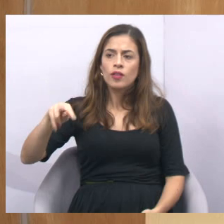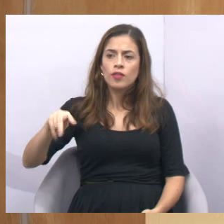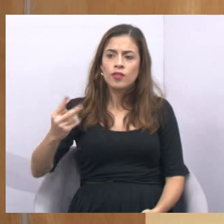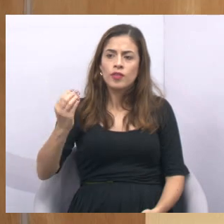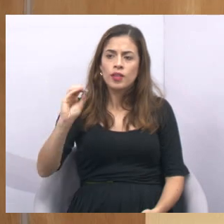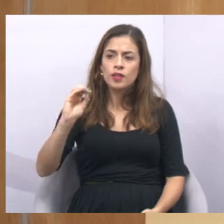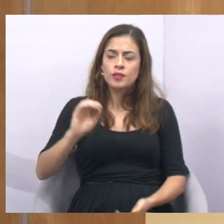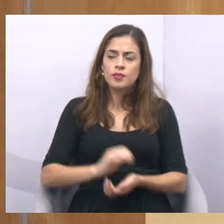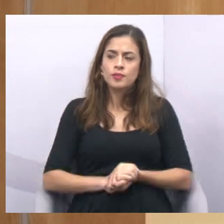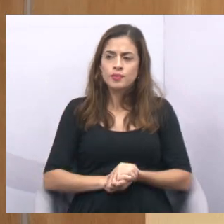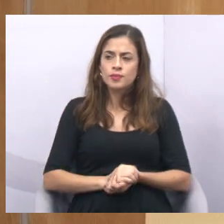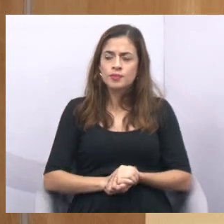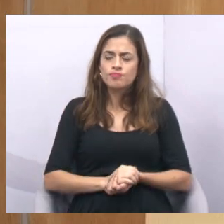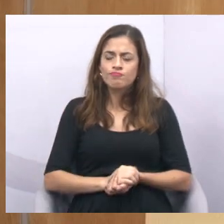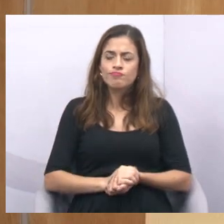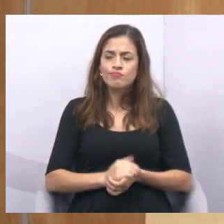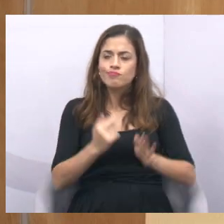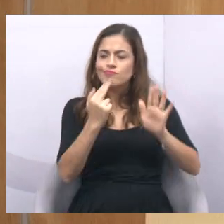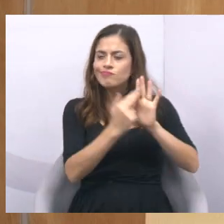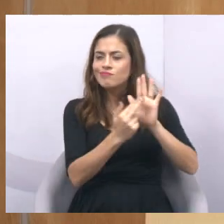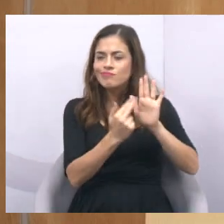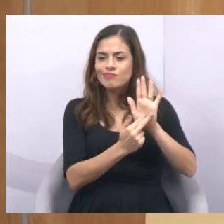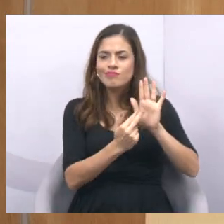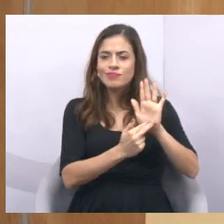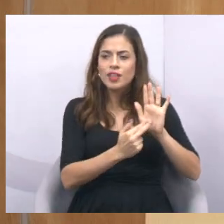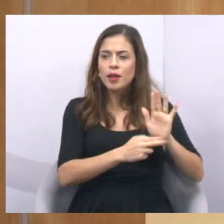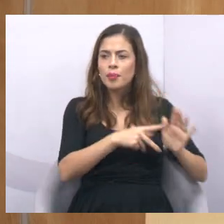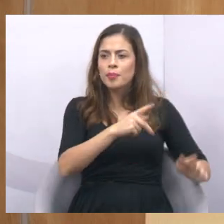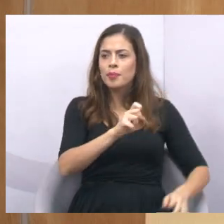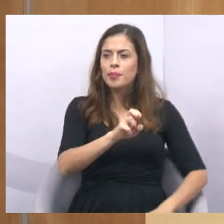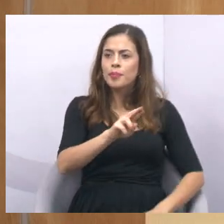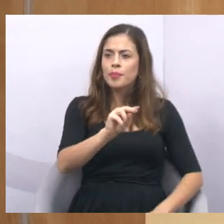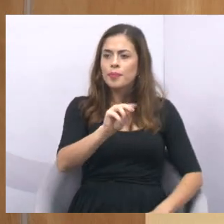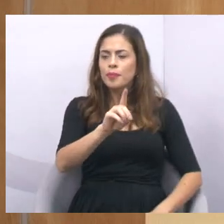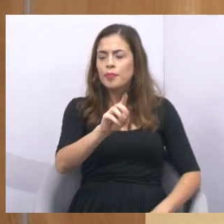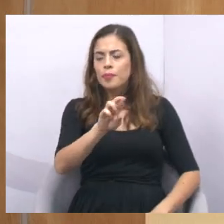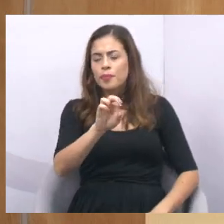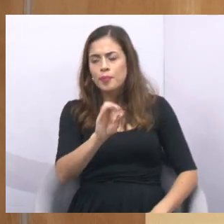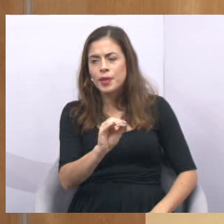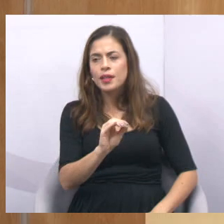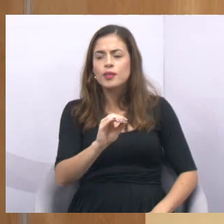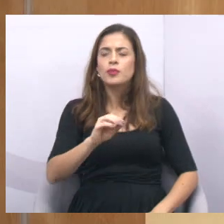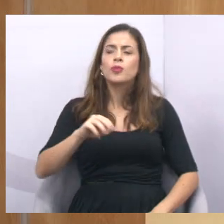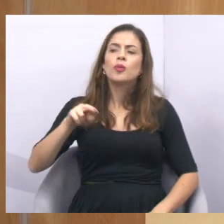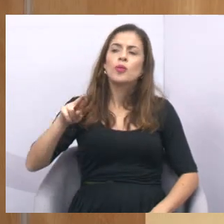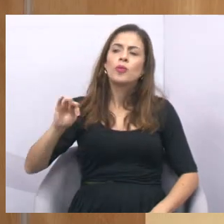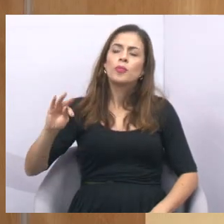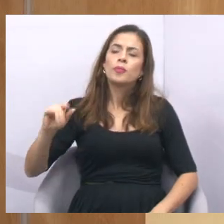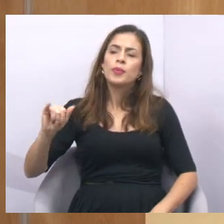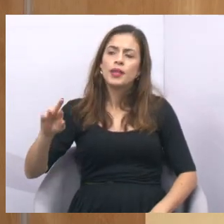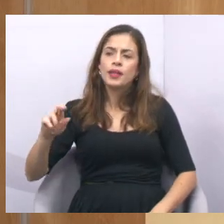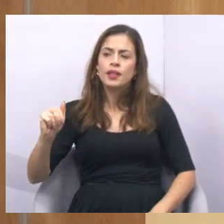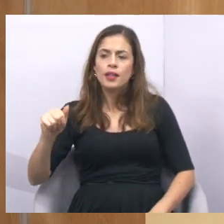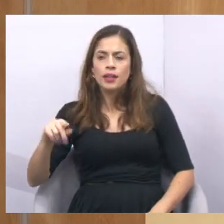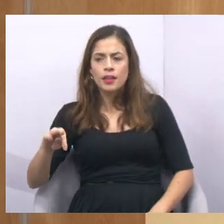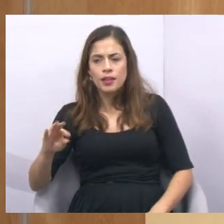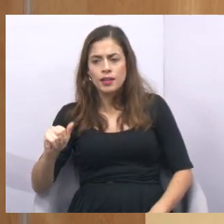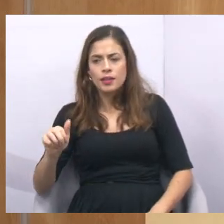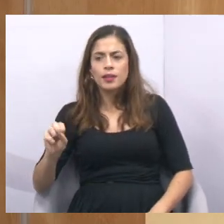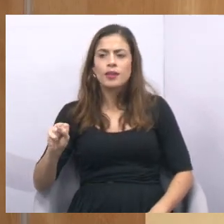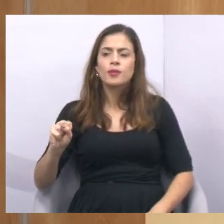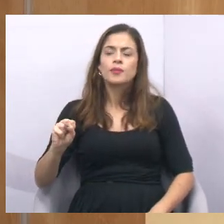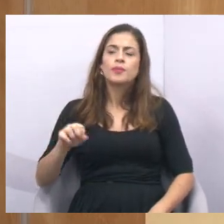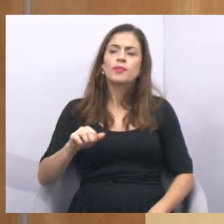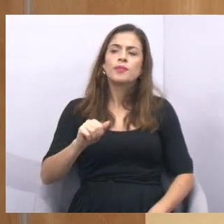ao lado de grandes outros nomes, como Pedro Ives, o Biratã Pereira Maciel, Osvaldo, Joia